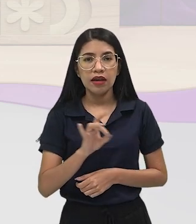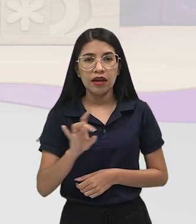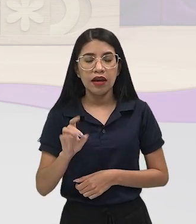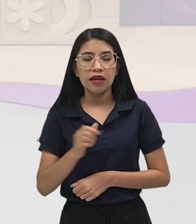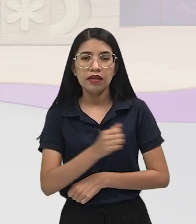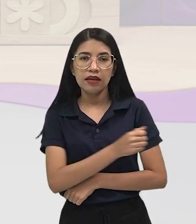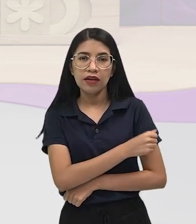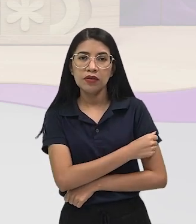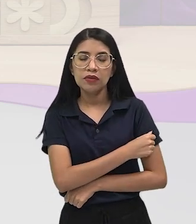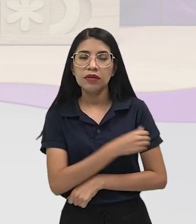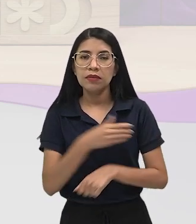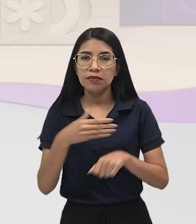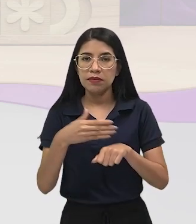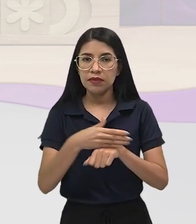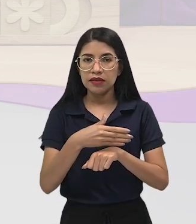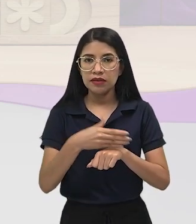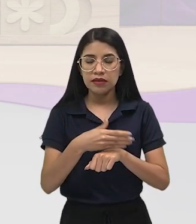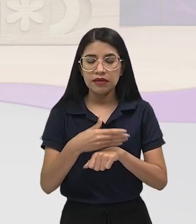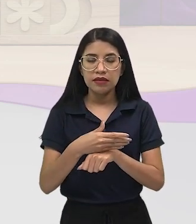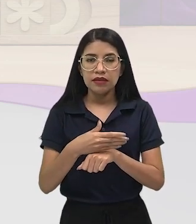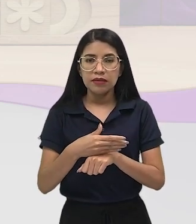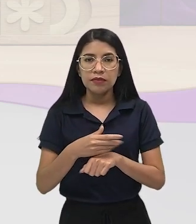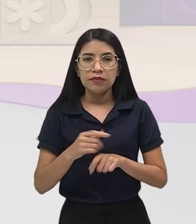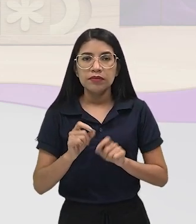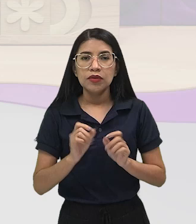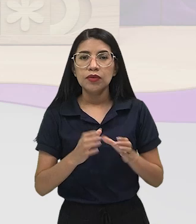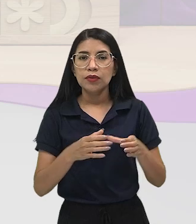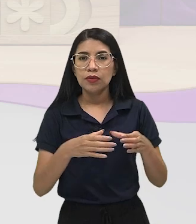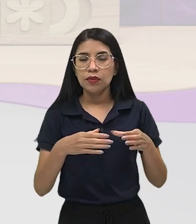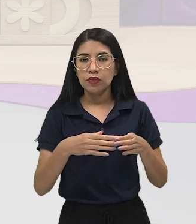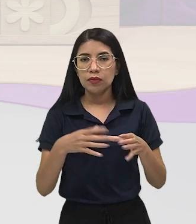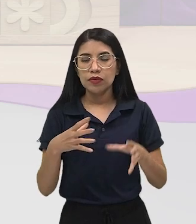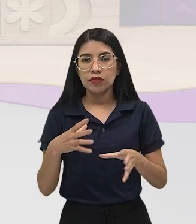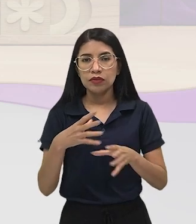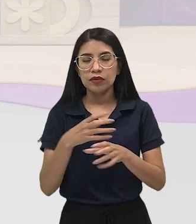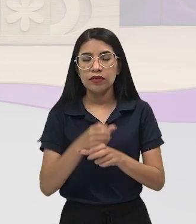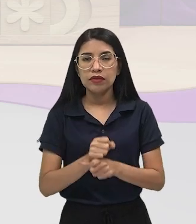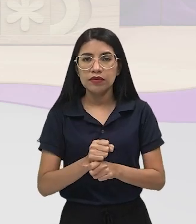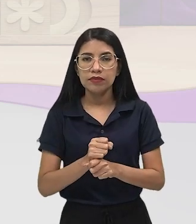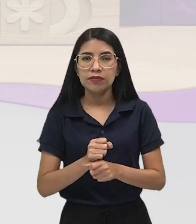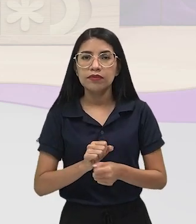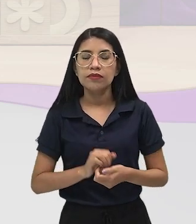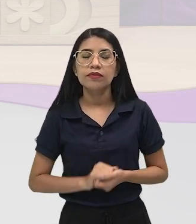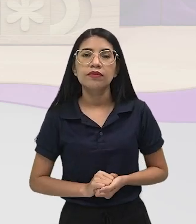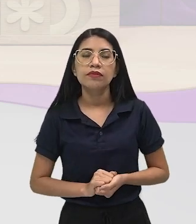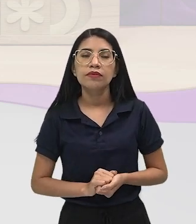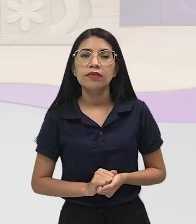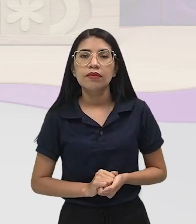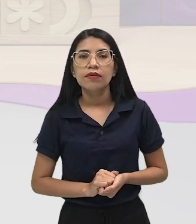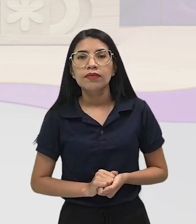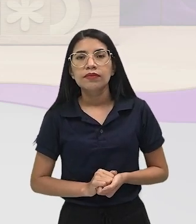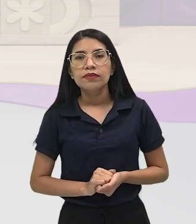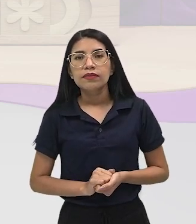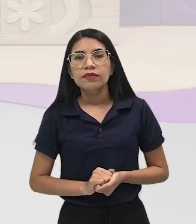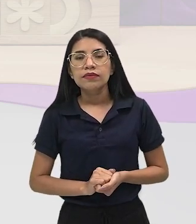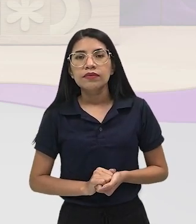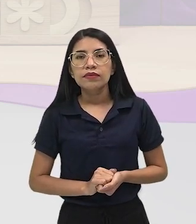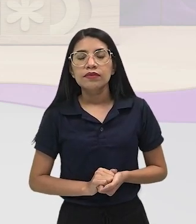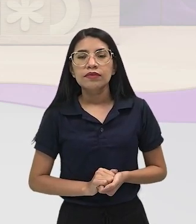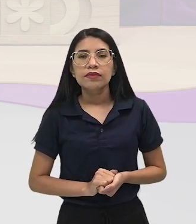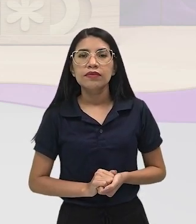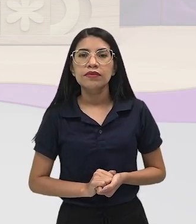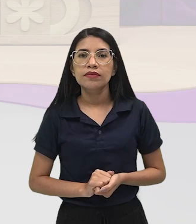pessoa, ela já está fazendo parte exatamente desse conjunto populacional.